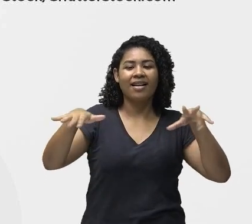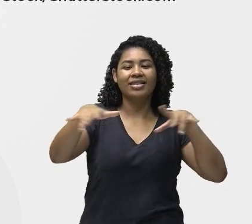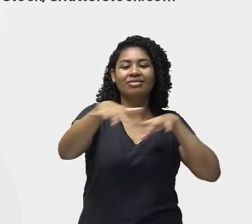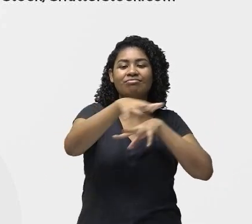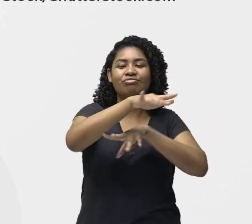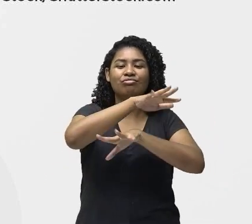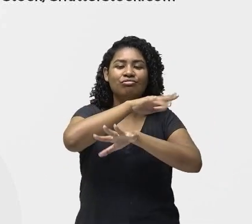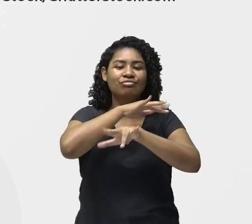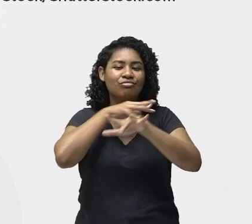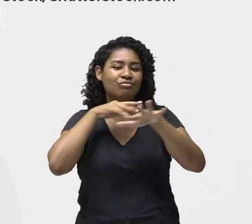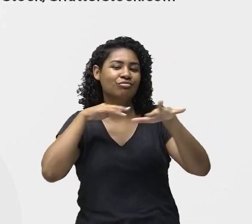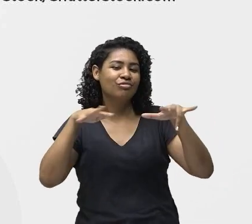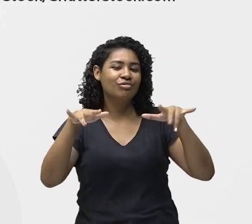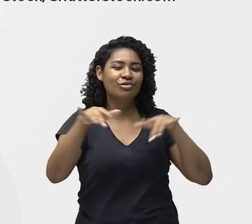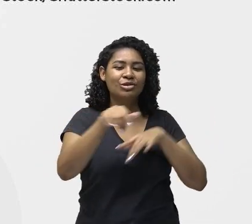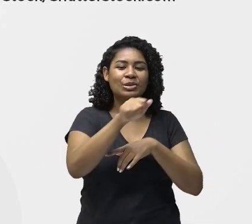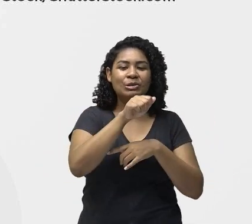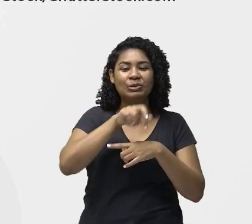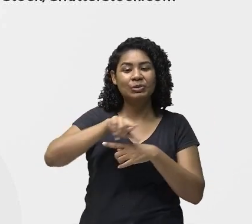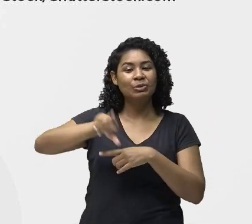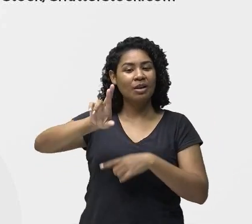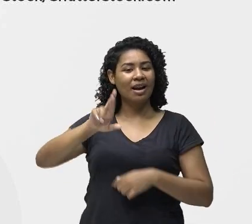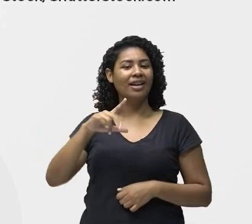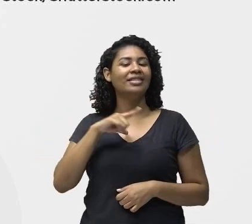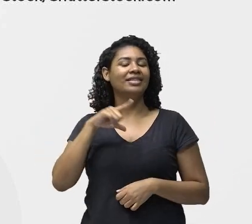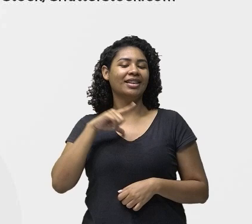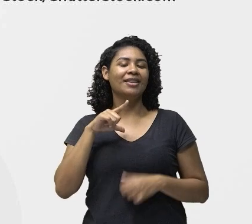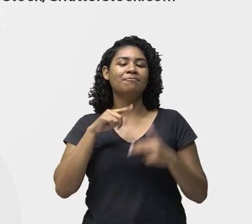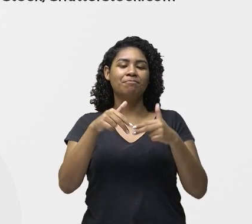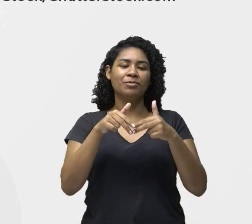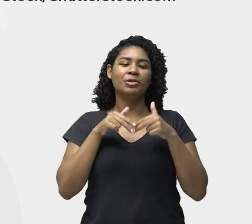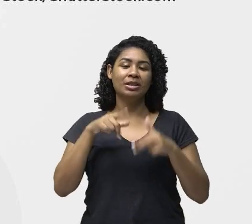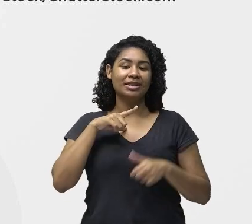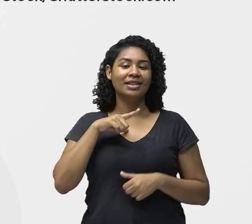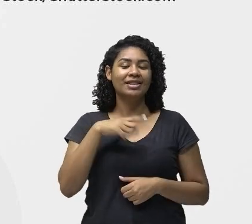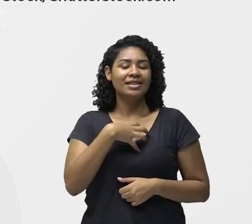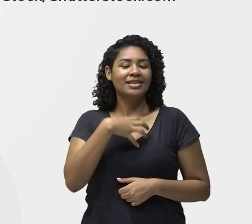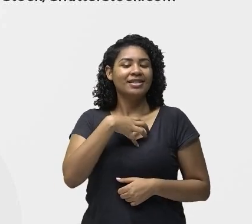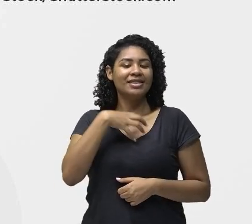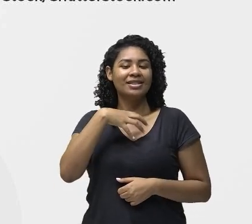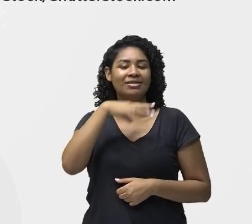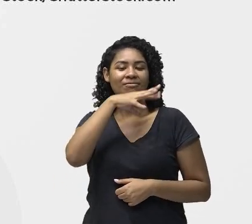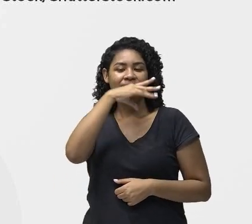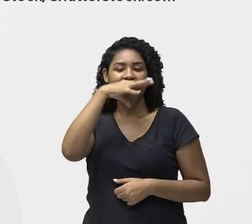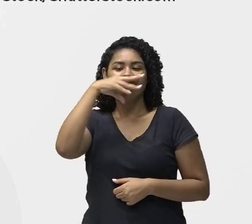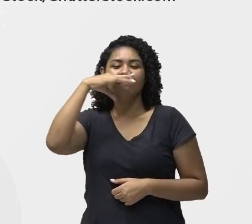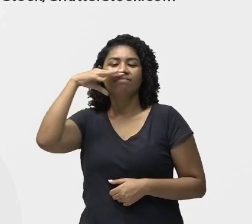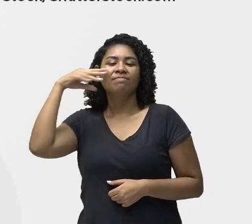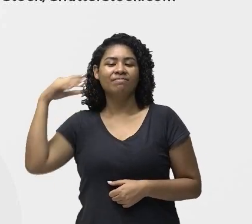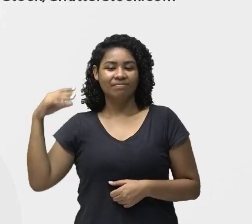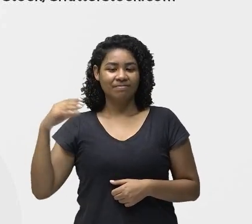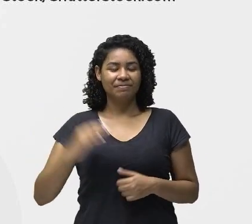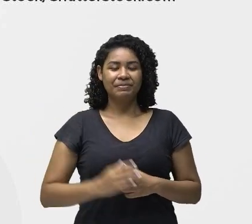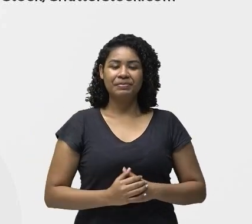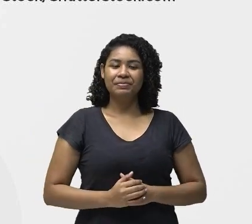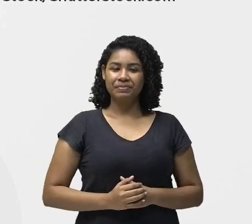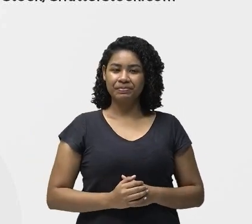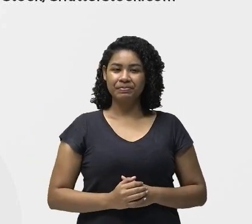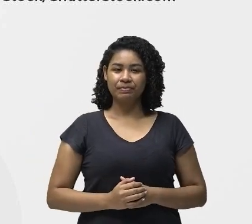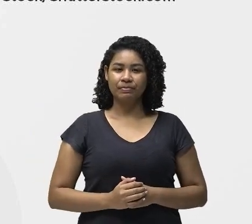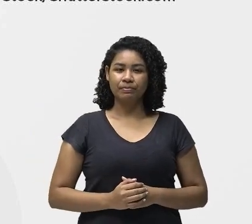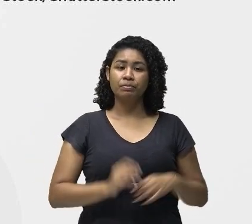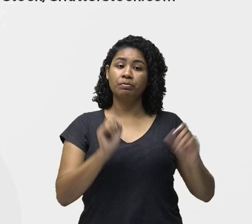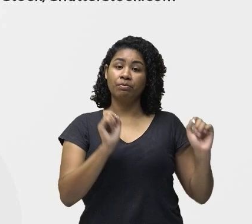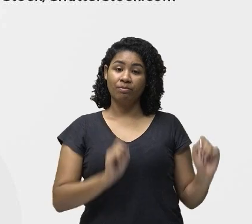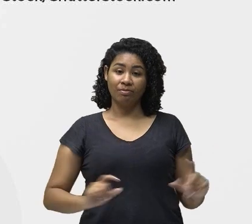também entrando nesse recipiente e colocando o odor para fora, o cheiro.